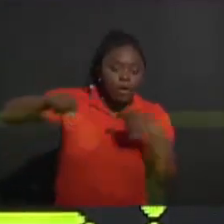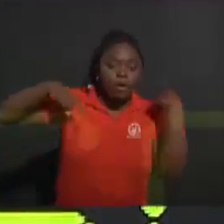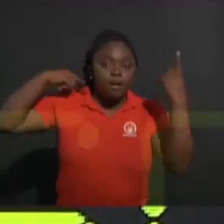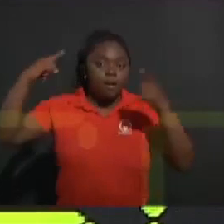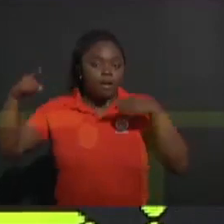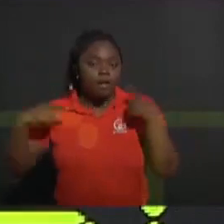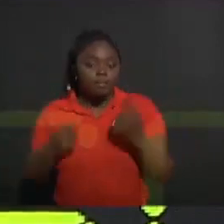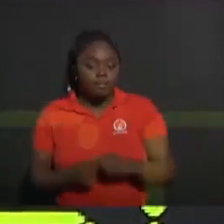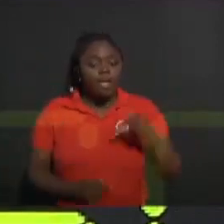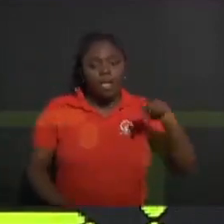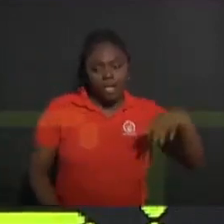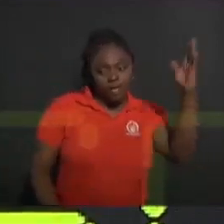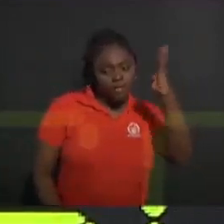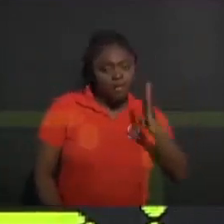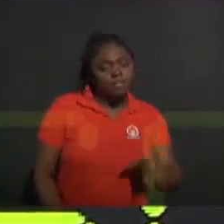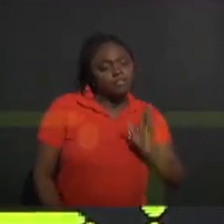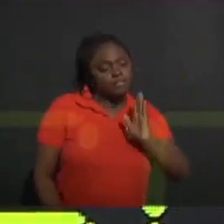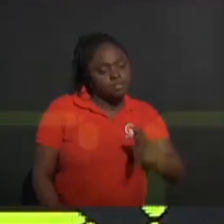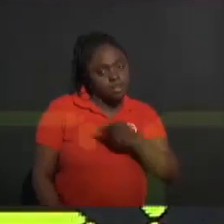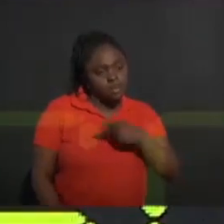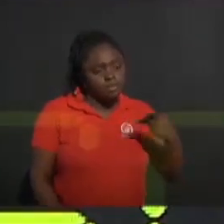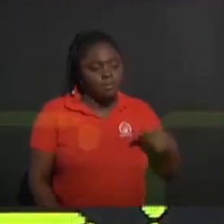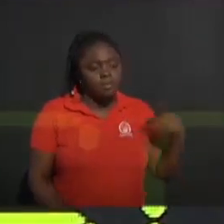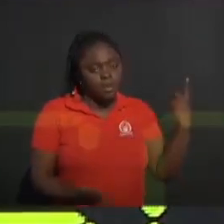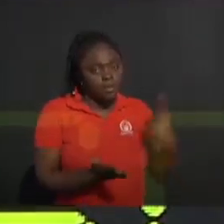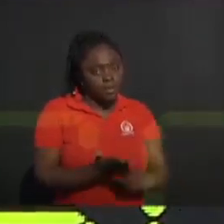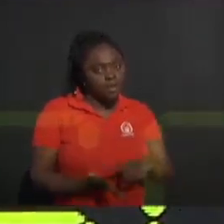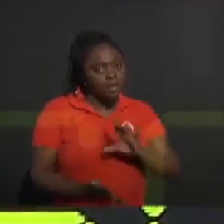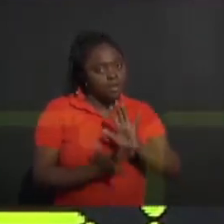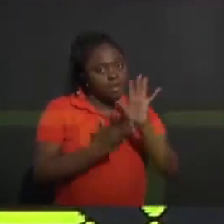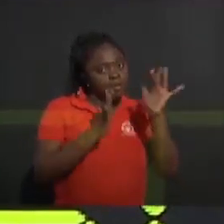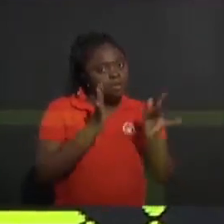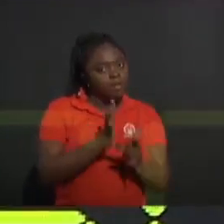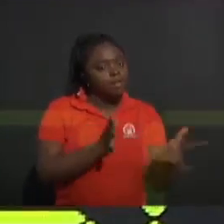No Brasil, nós já tivemos pastores que marcaram data da volta de Jesus.